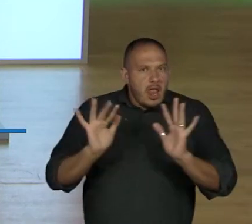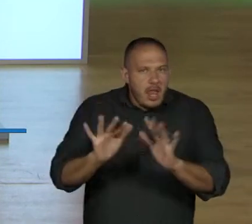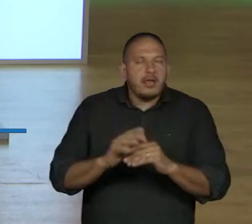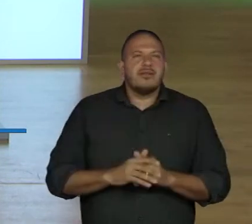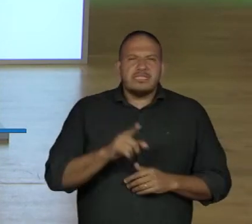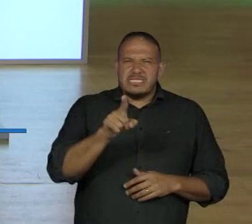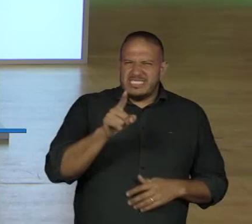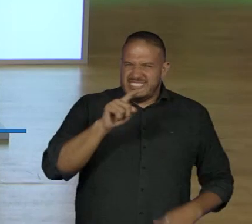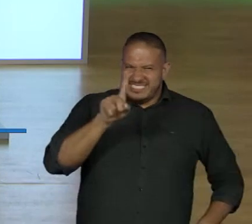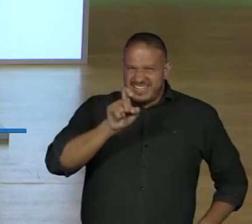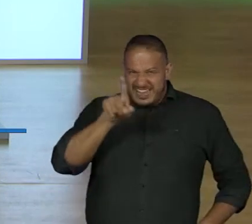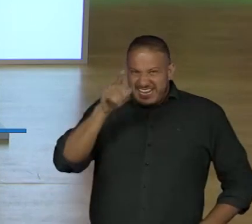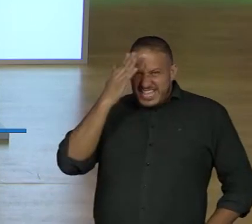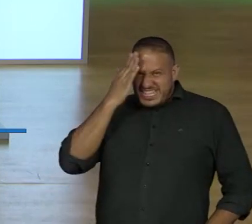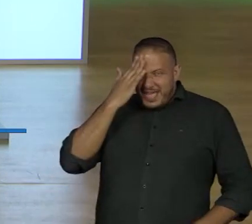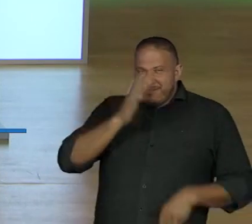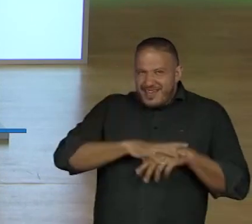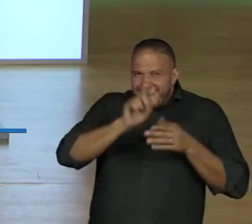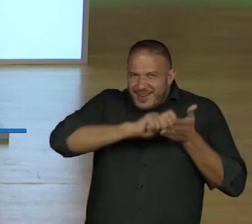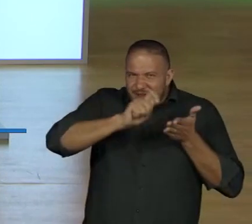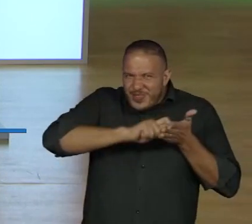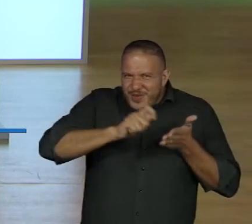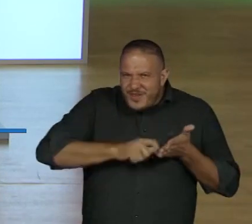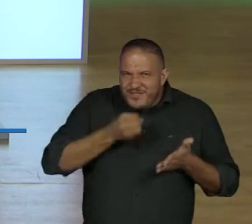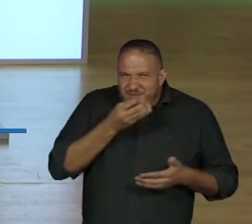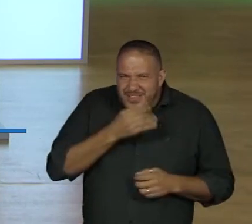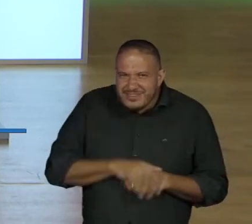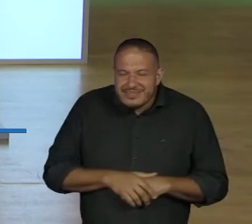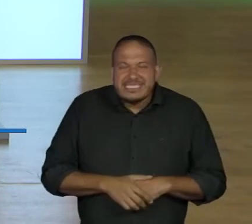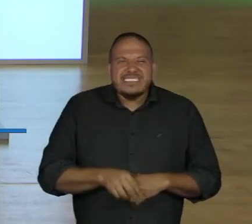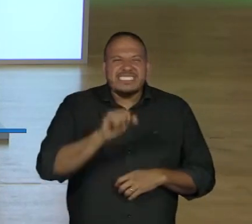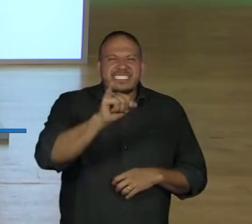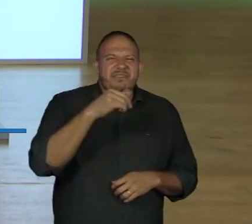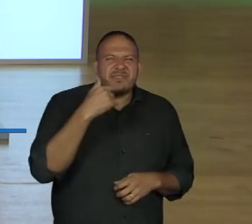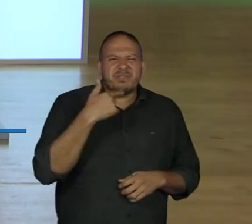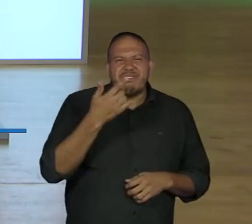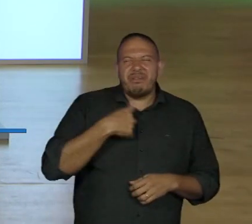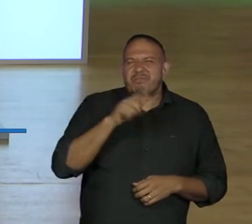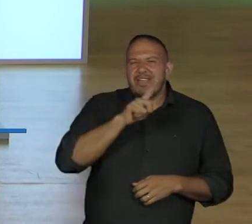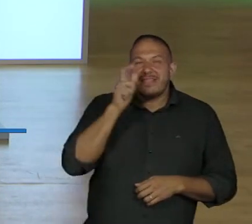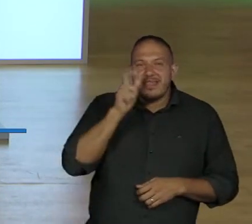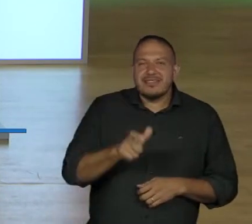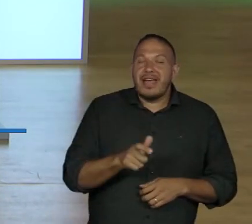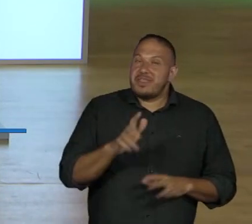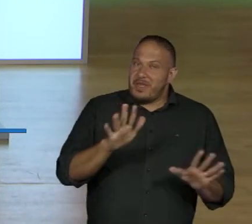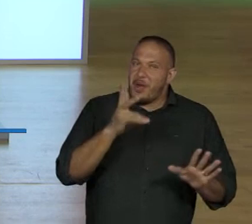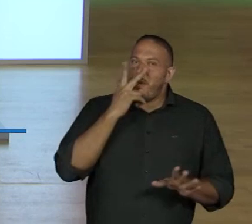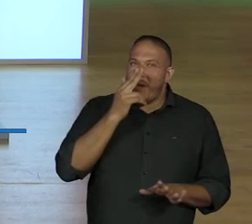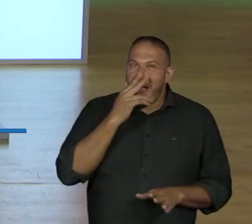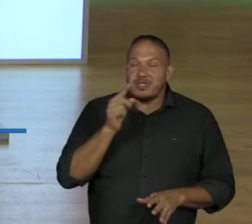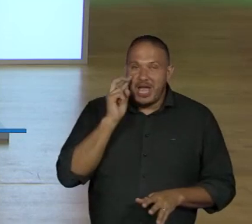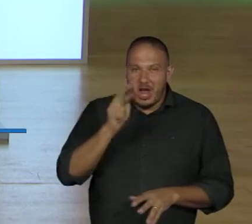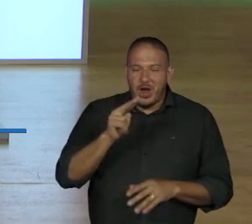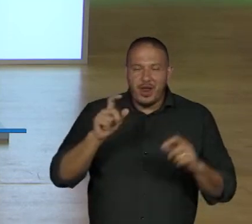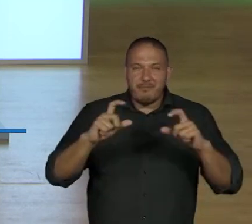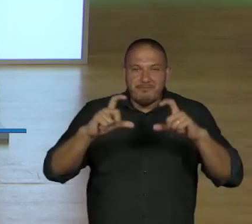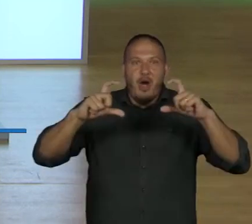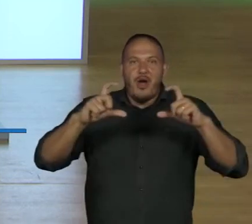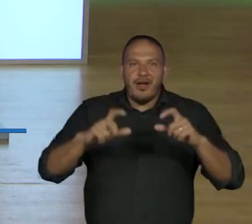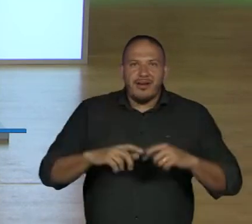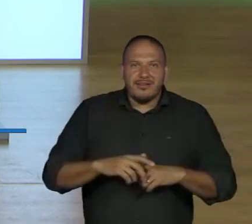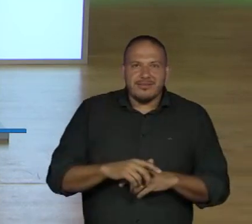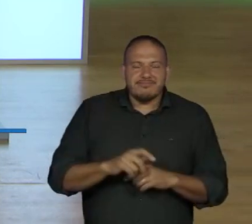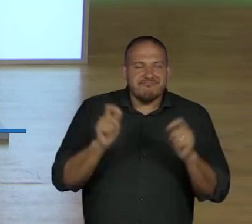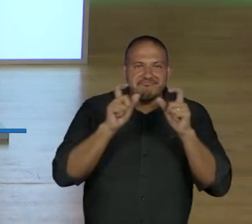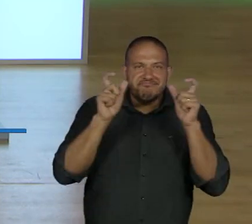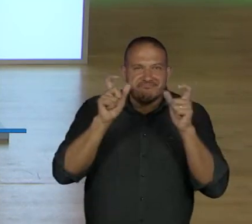sabem, já anotaram quais são as informações? Se alguém não estava interessado pela manchete, agora eu acho que com o lead já dá para antecipar